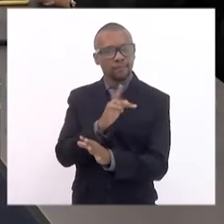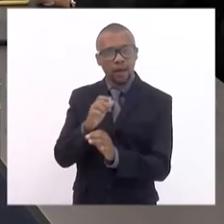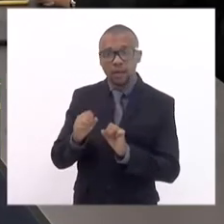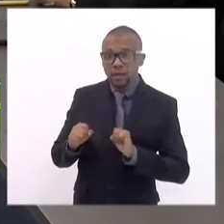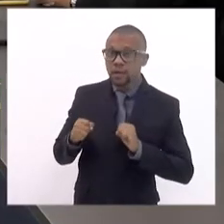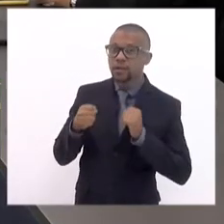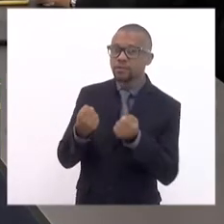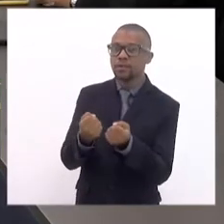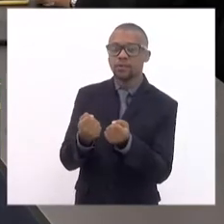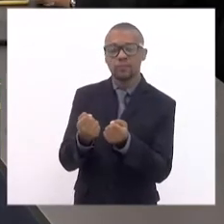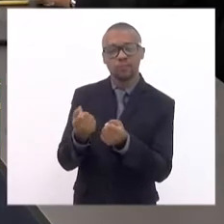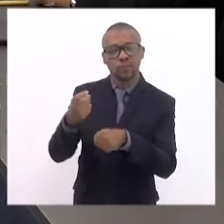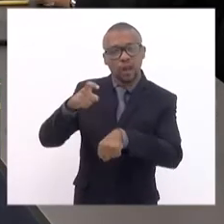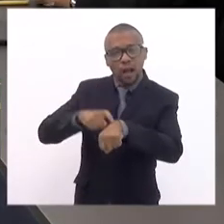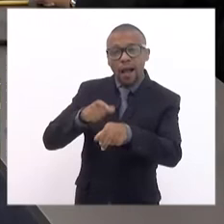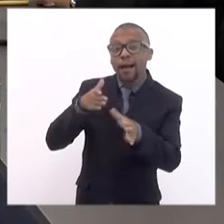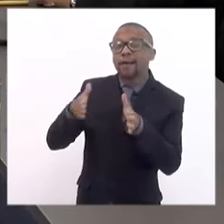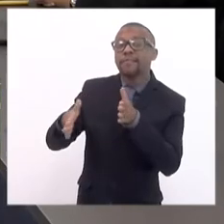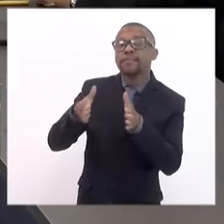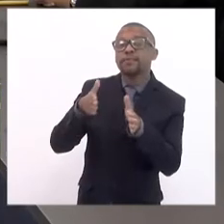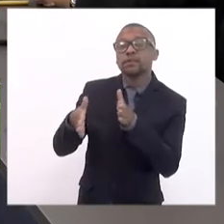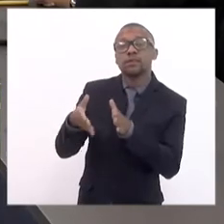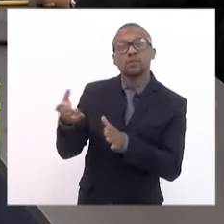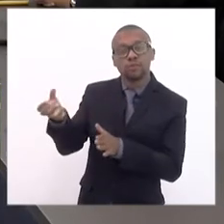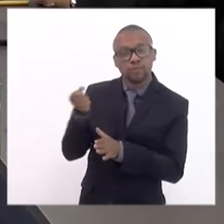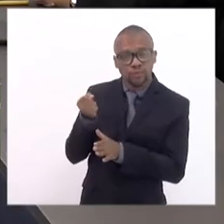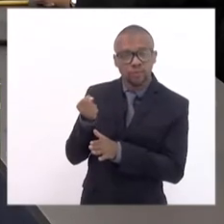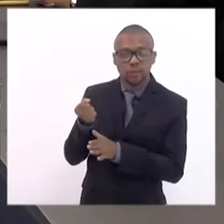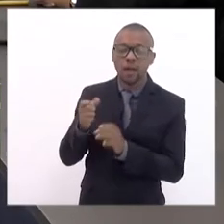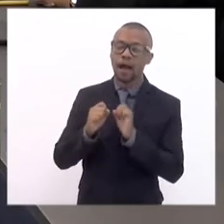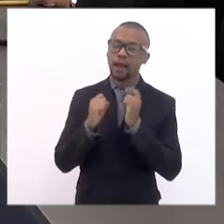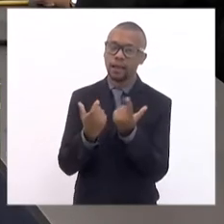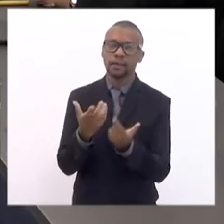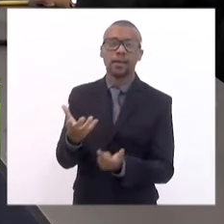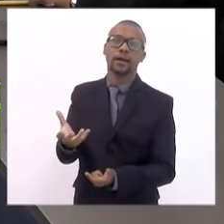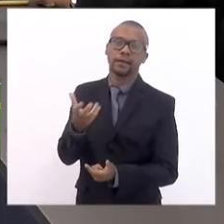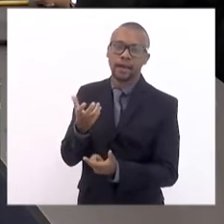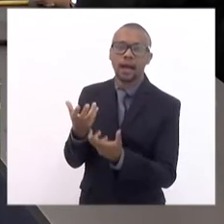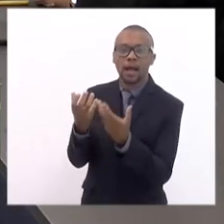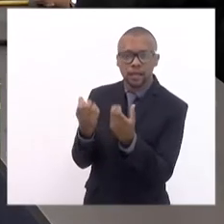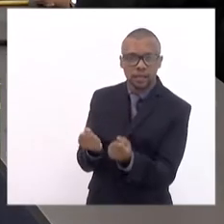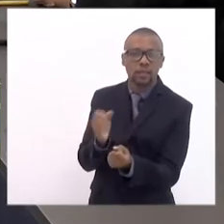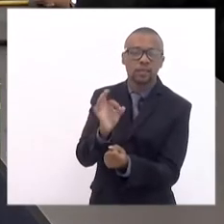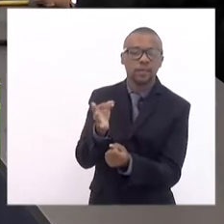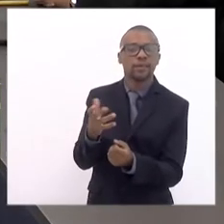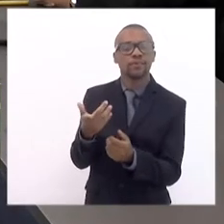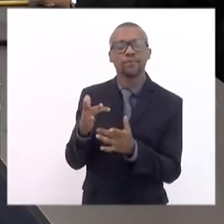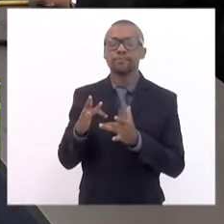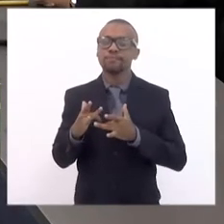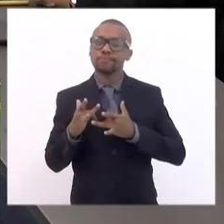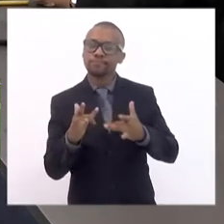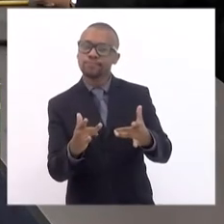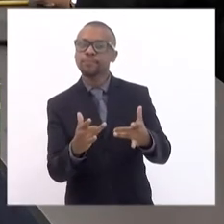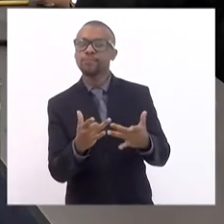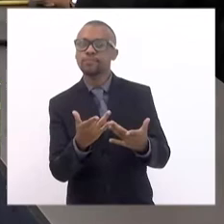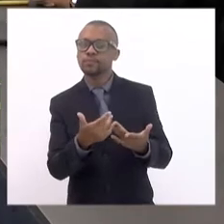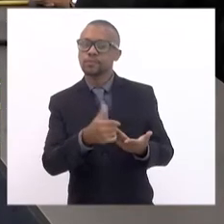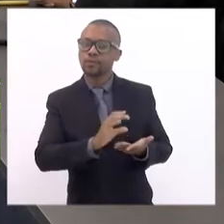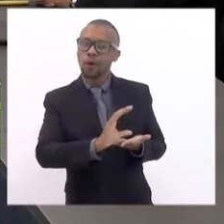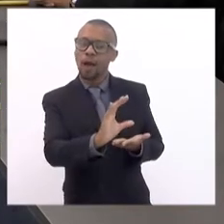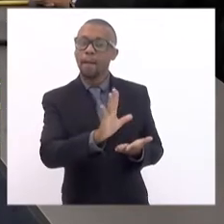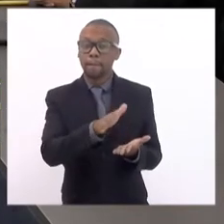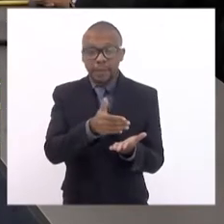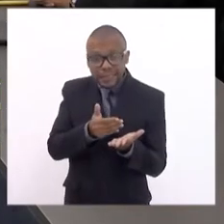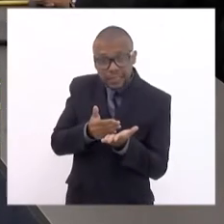a plena vigência do fundo, a LERJ tem predisposição de fazer uma doação, enfim, para iniciar, digamos assim, a